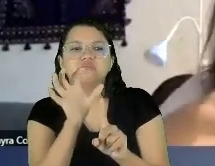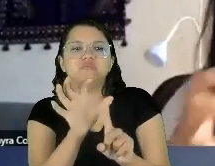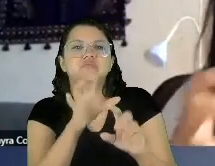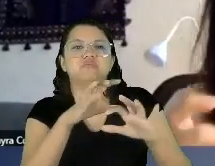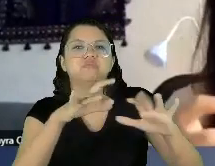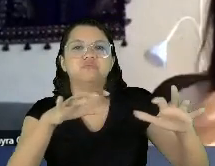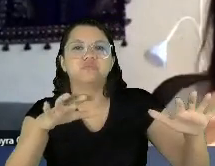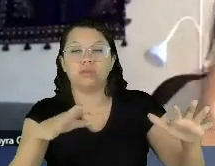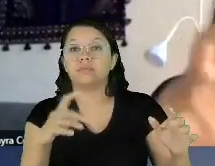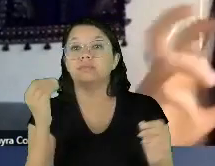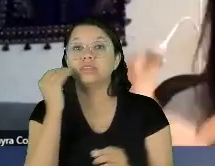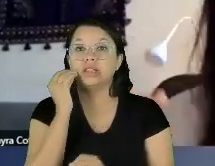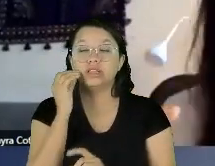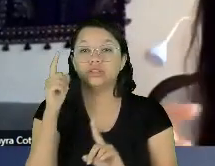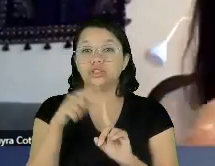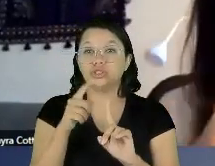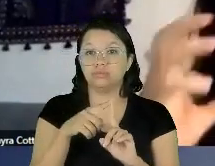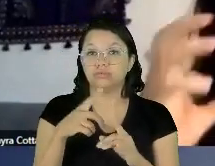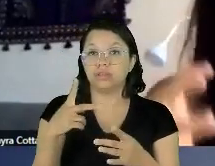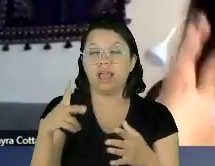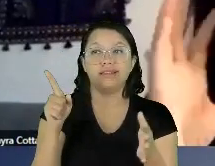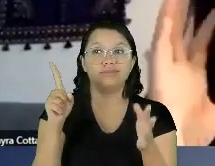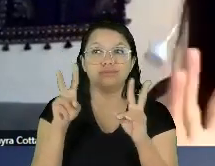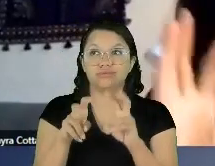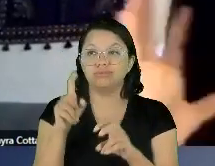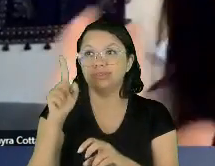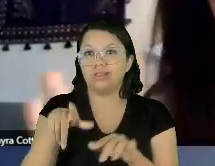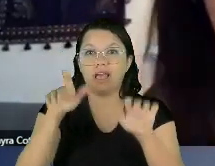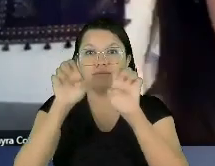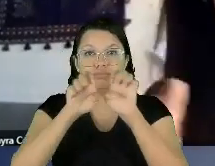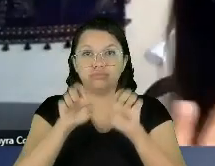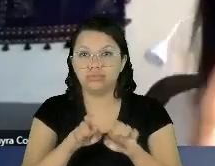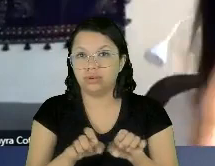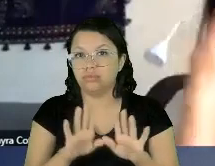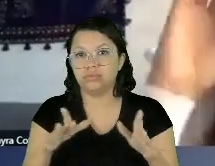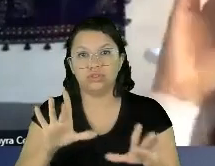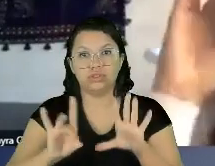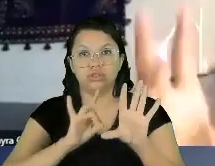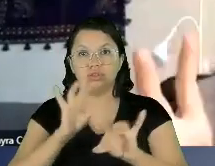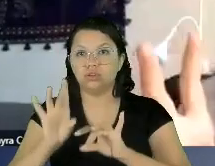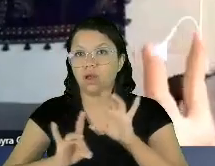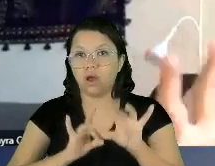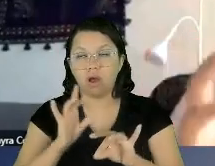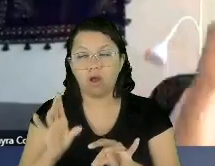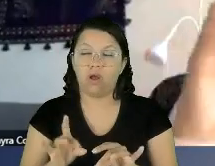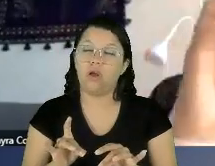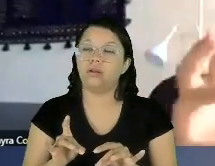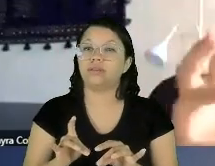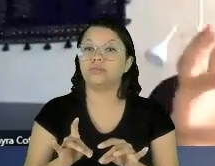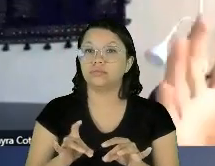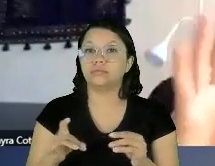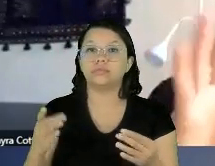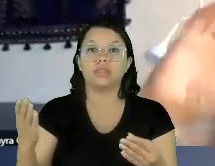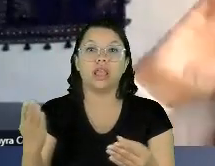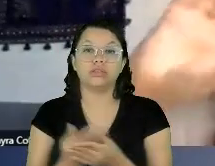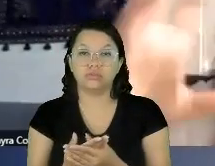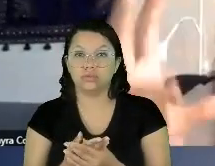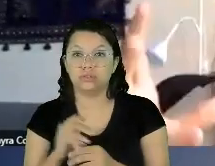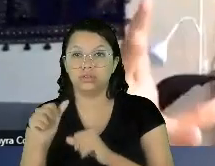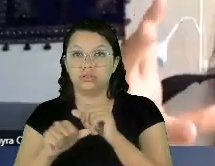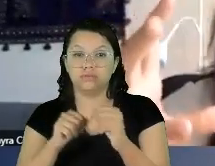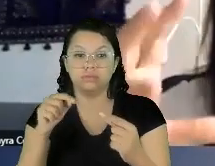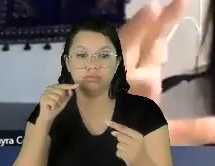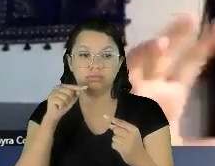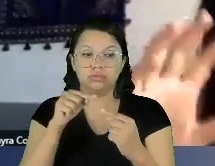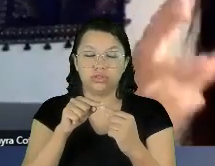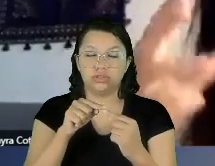são tentativas de tipificar algo que é estrutural. Então, a gente escolhe ações, objetiva